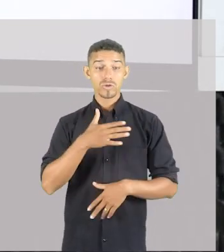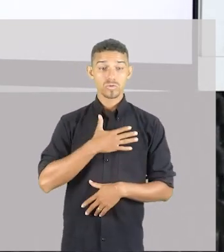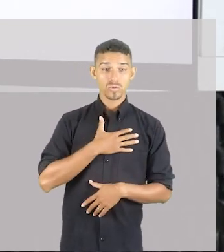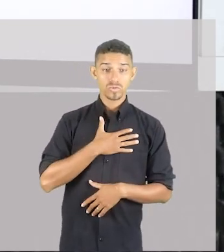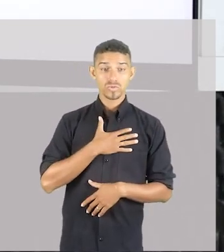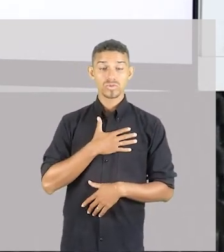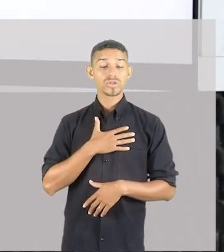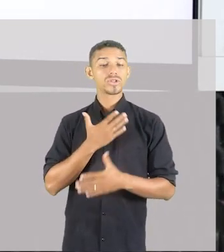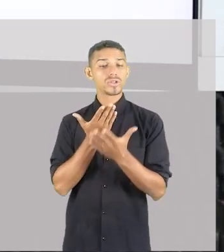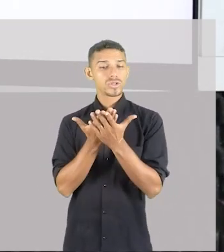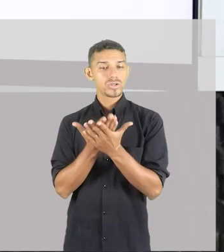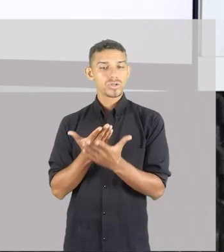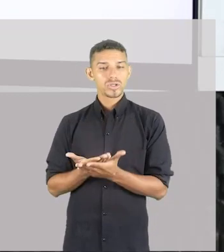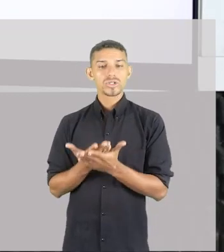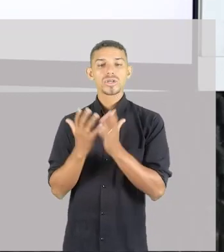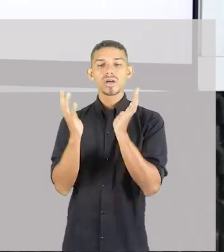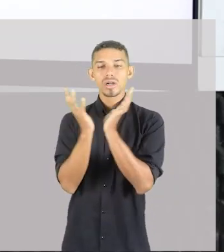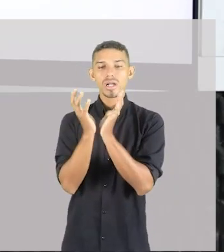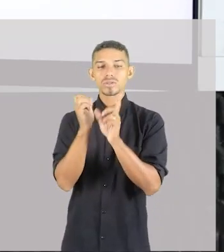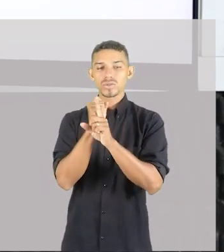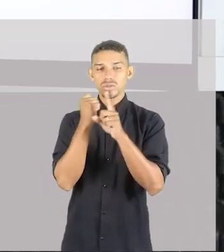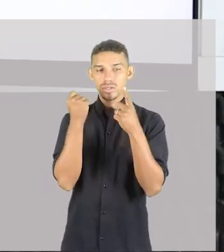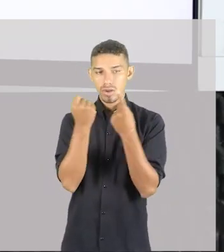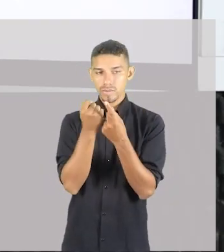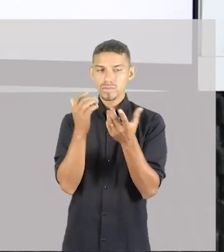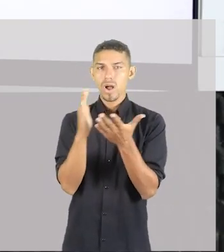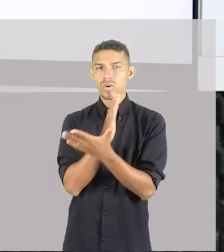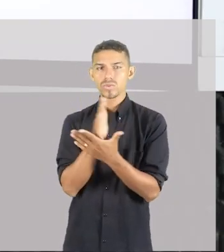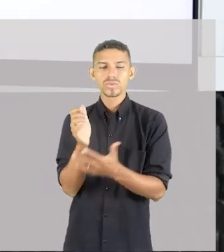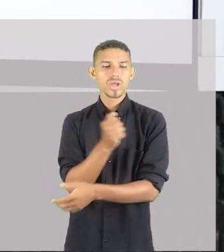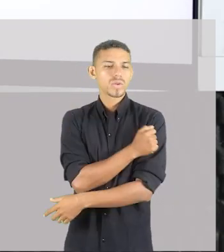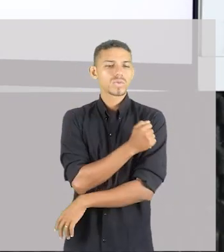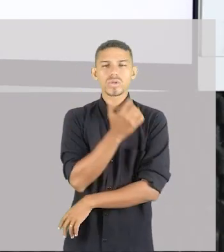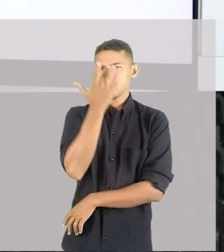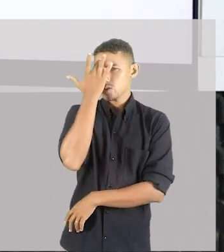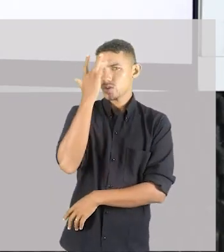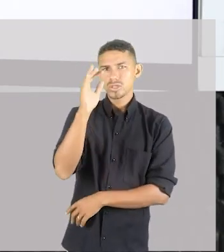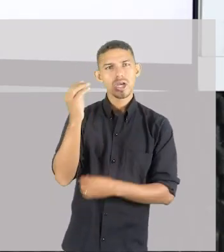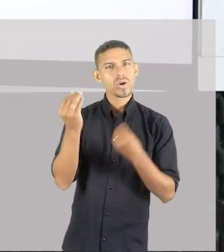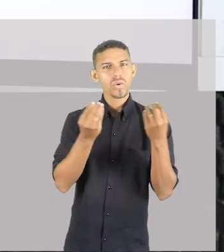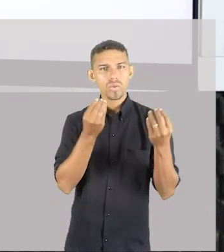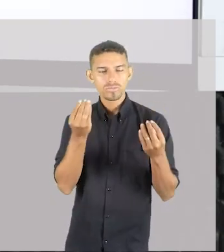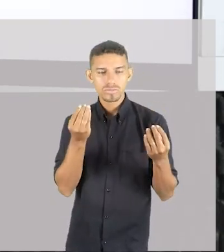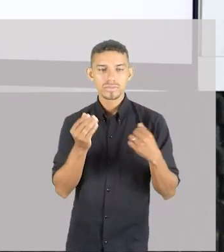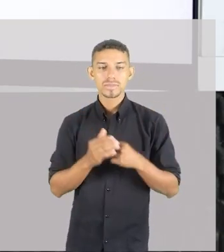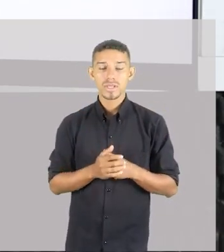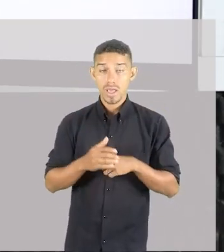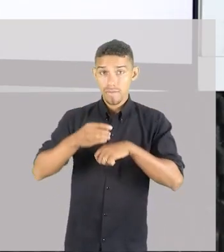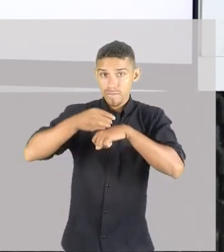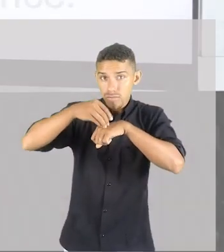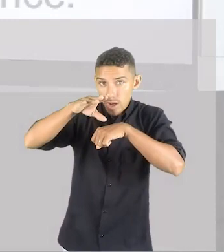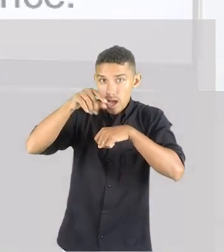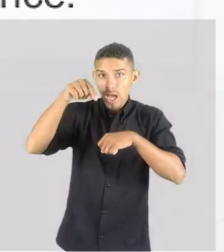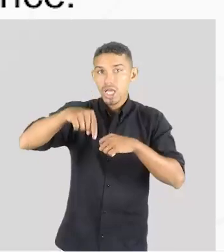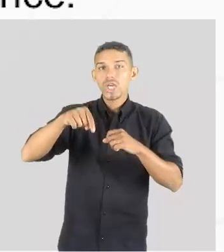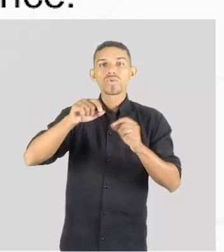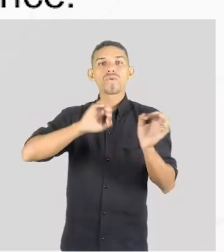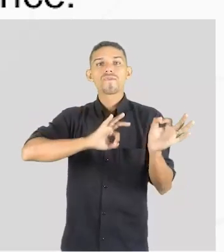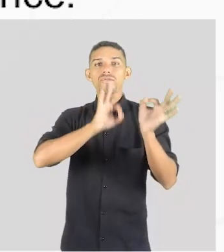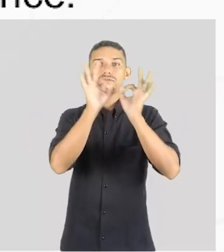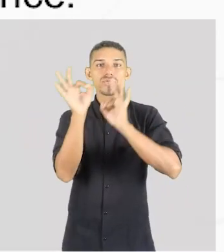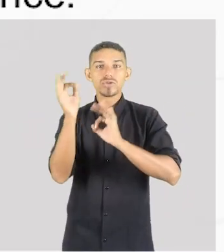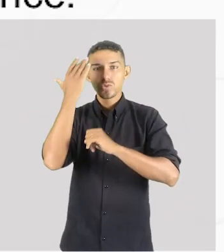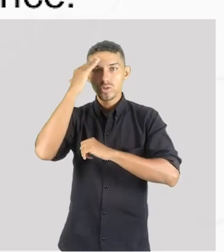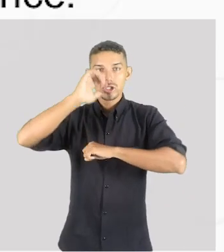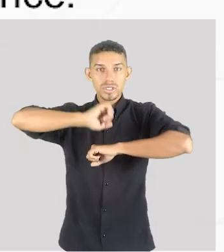e o nível escolar e a classe social. Bom, alguns alunos, professor, mas eu não sei como ir. Então, eu vou te dar aqui no vídeo as possibilidades de